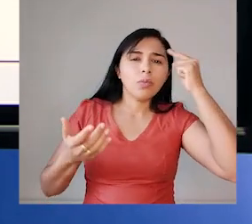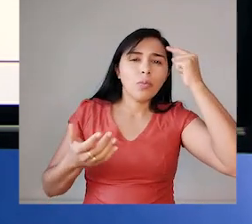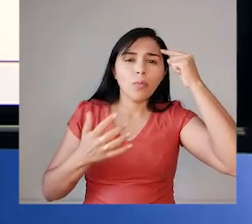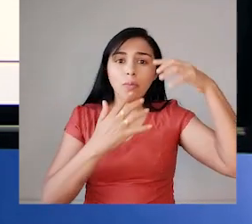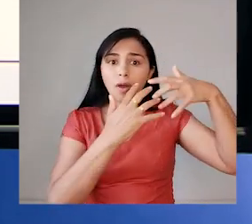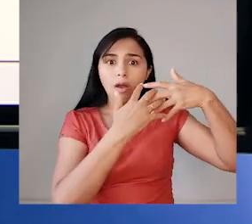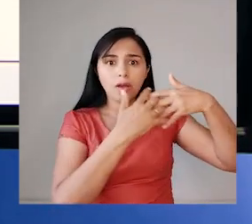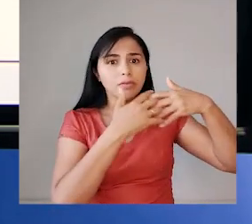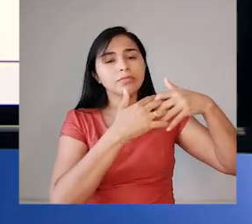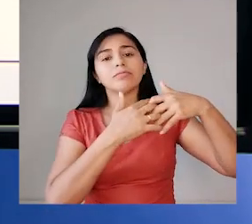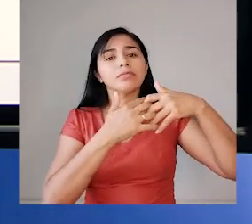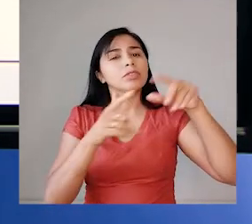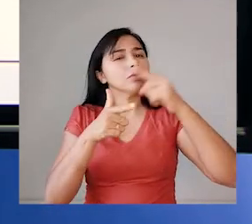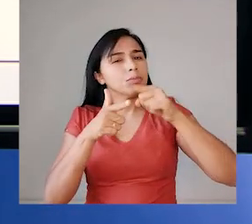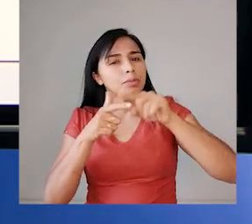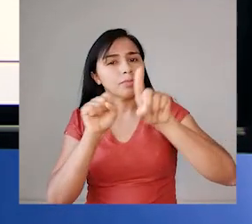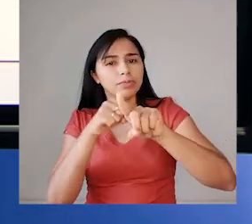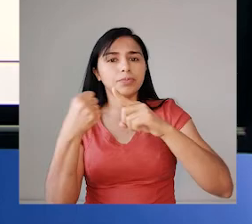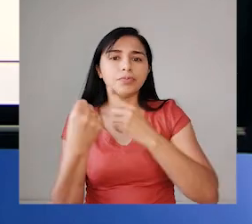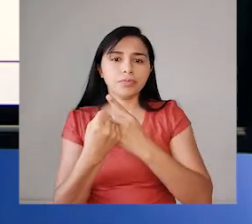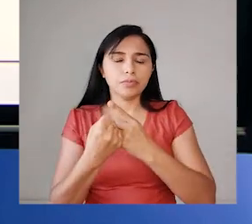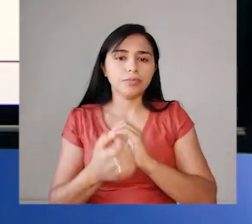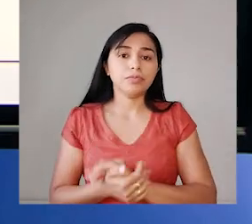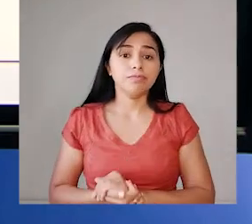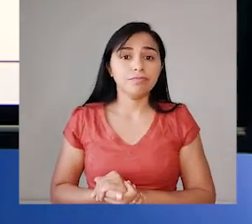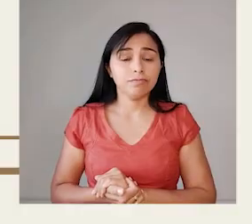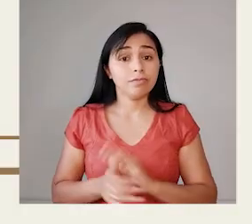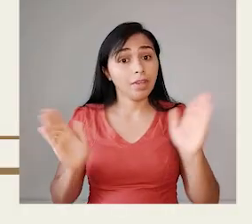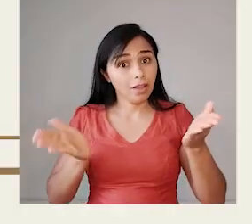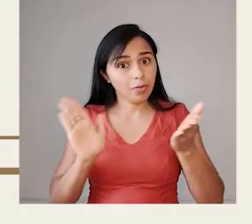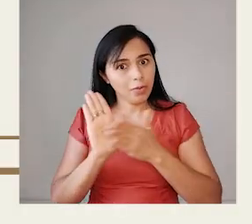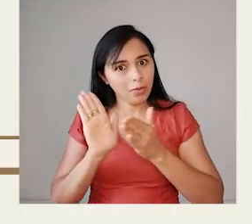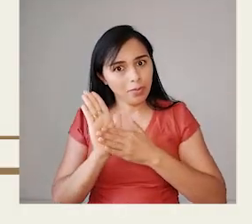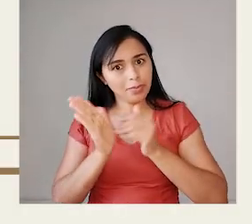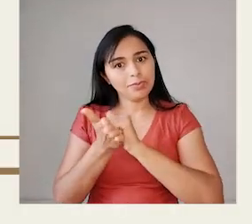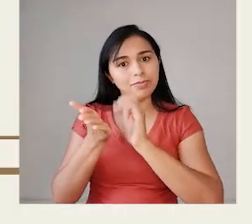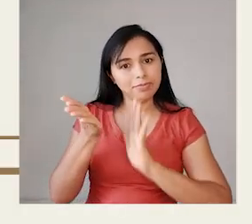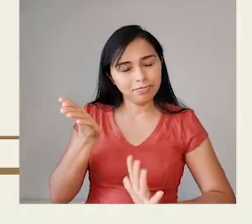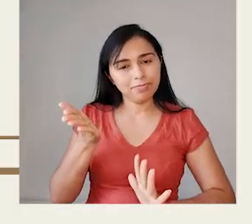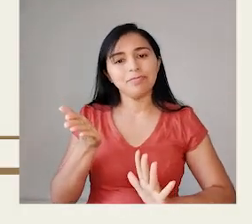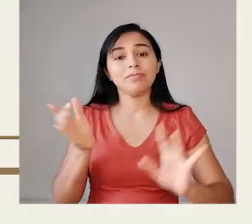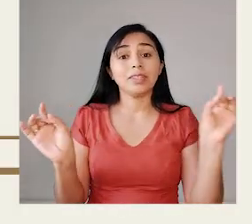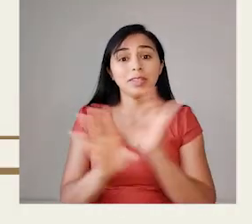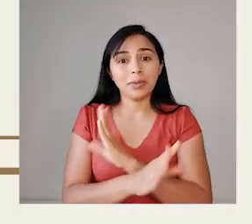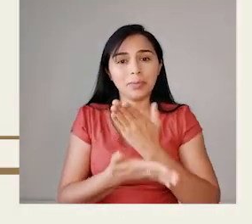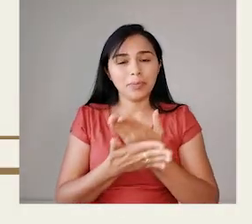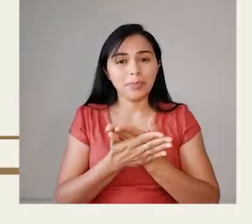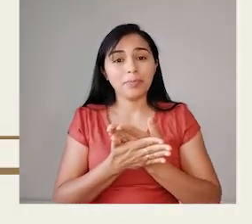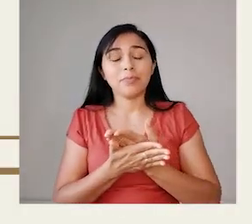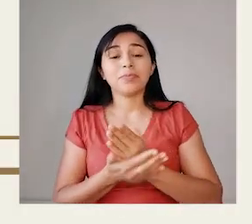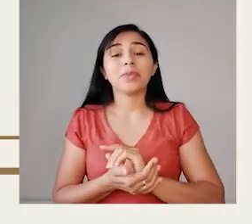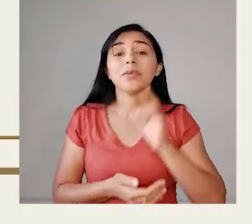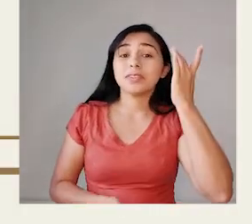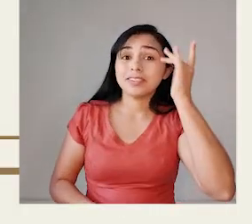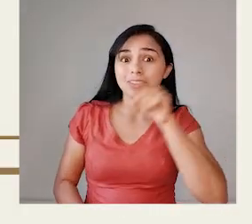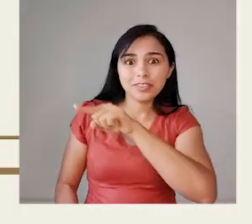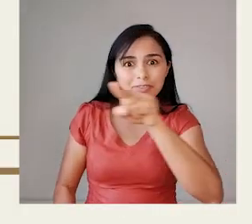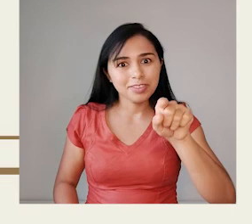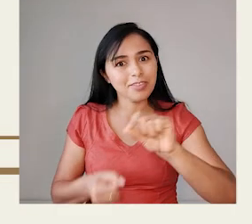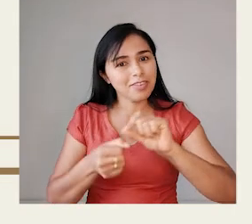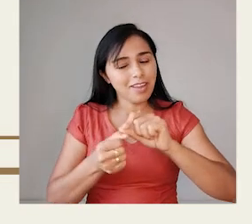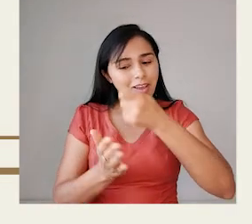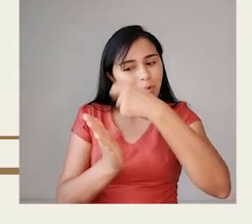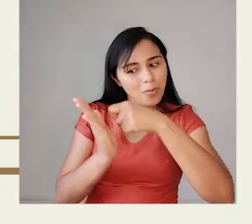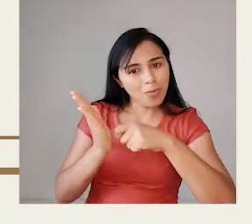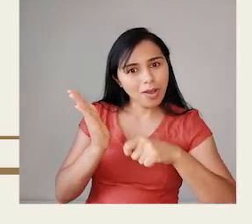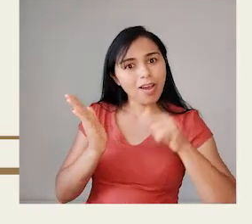Como proposta de atividade para encerrarmos essa aula, que tal criar um mini conto a exemplo do que estudamos? Cria